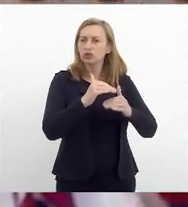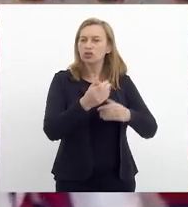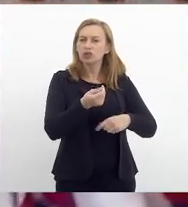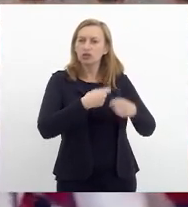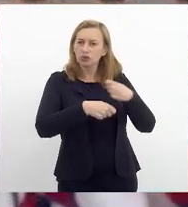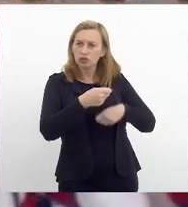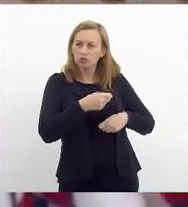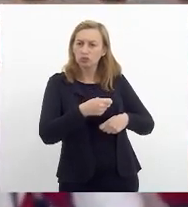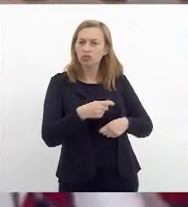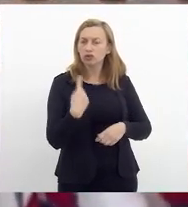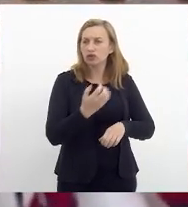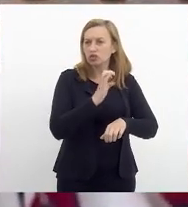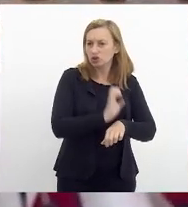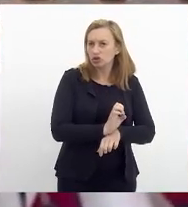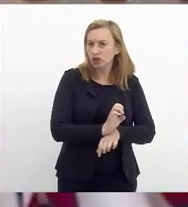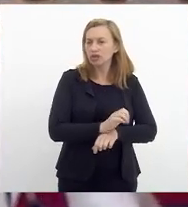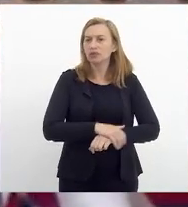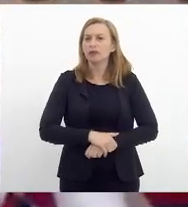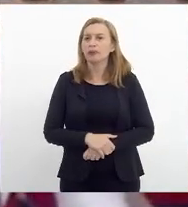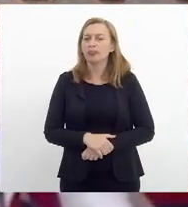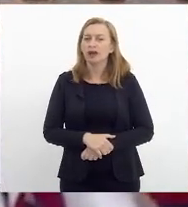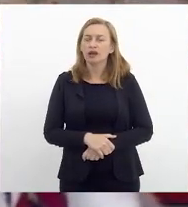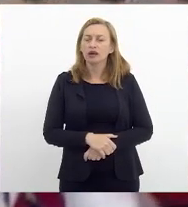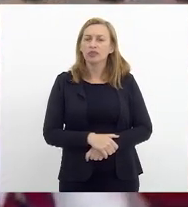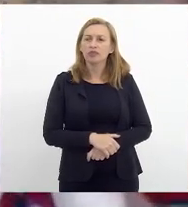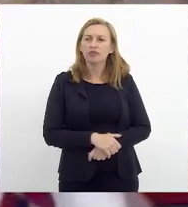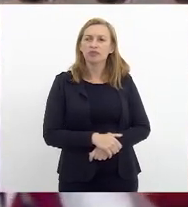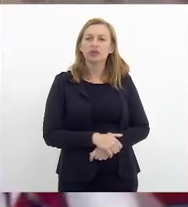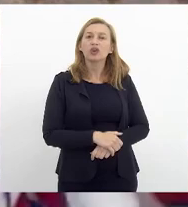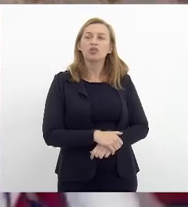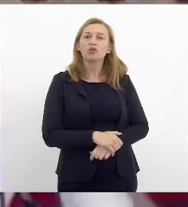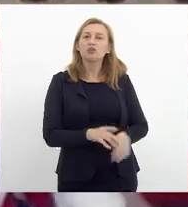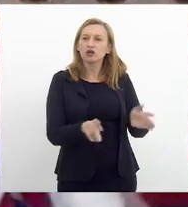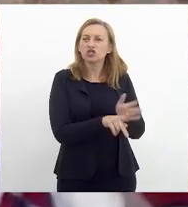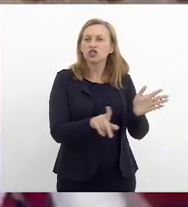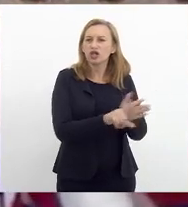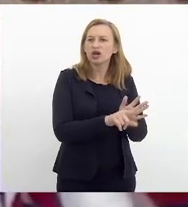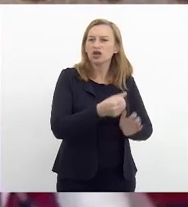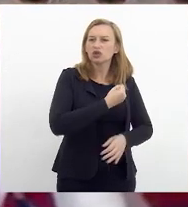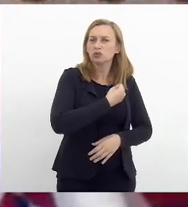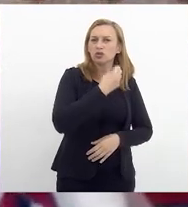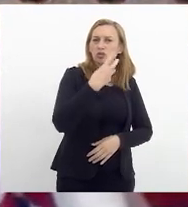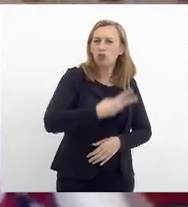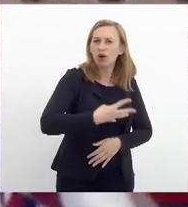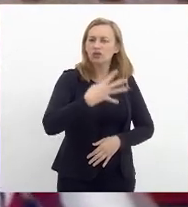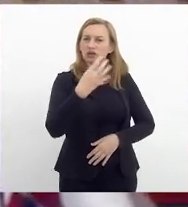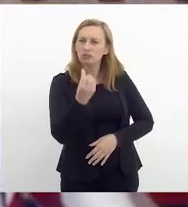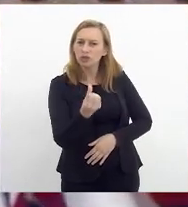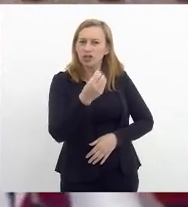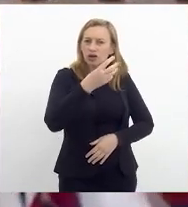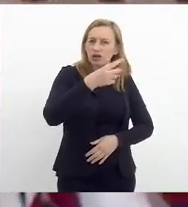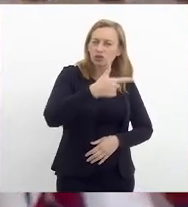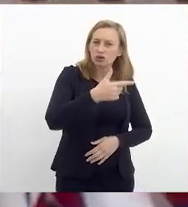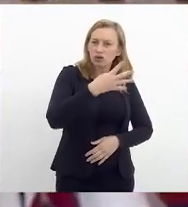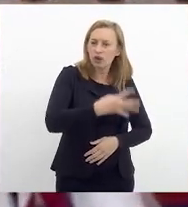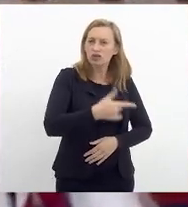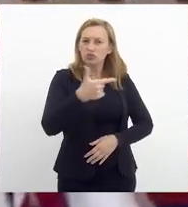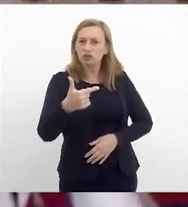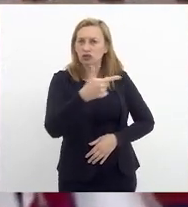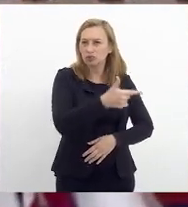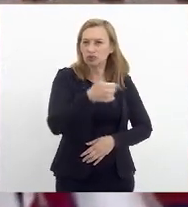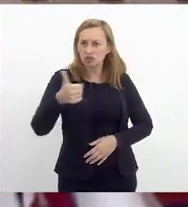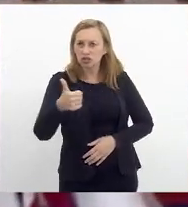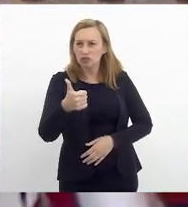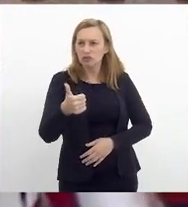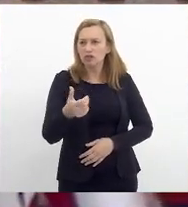Estado. Isso posto, parecer ao projeto de lei número 4642 de 2021,